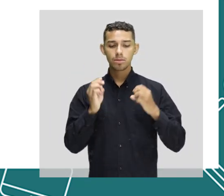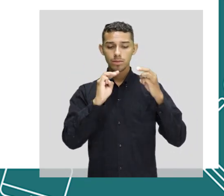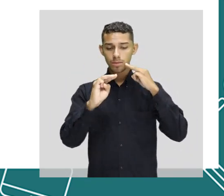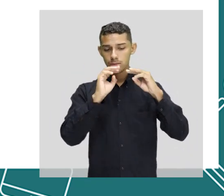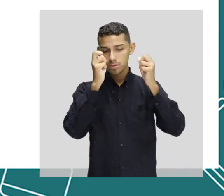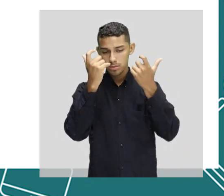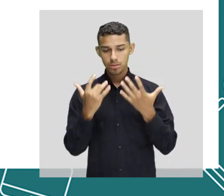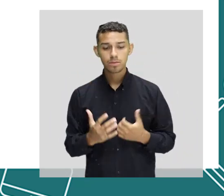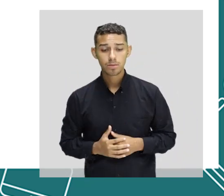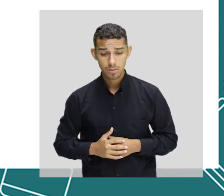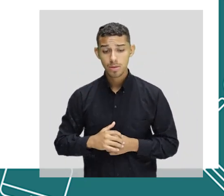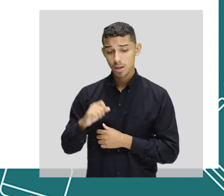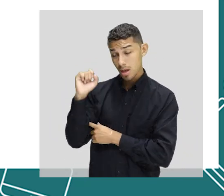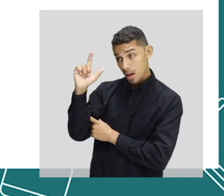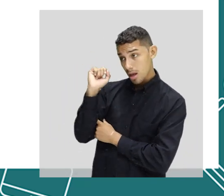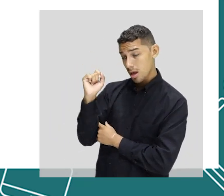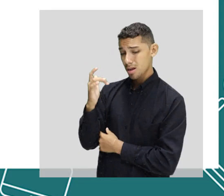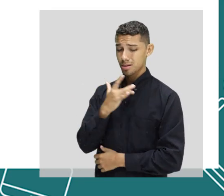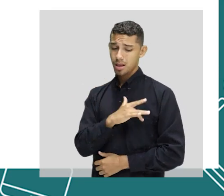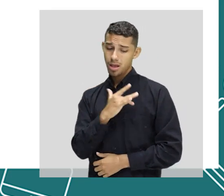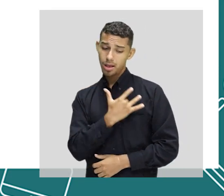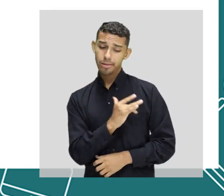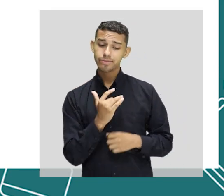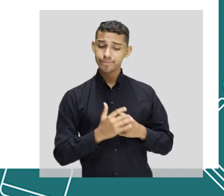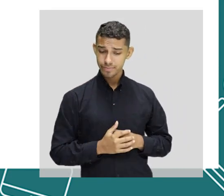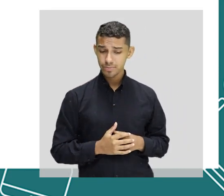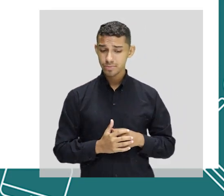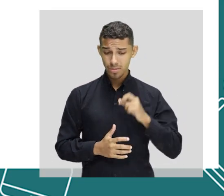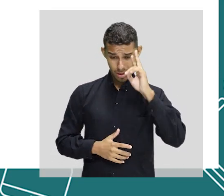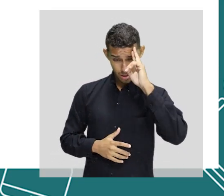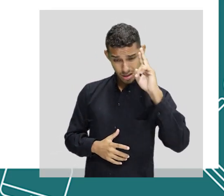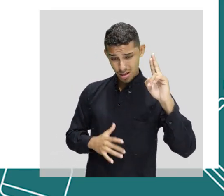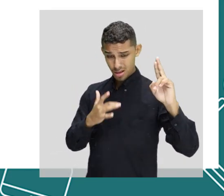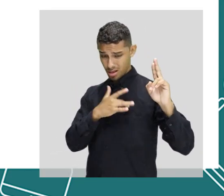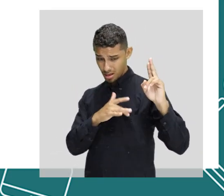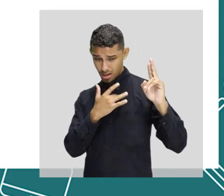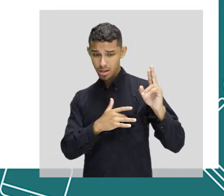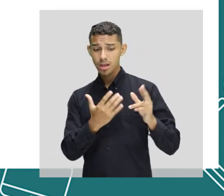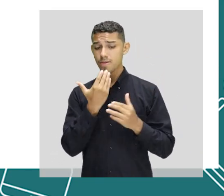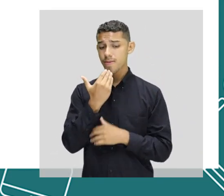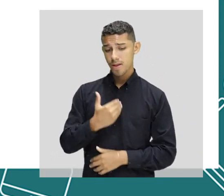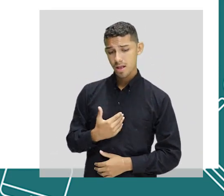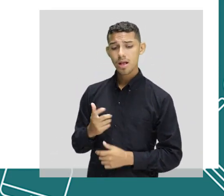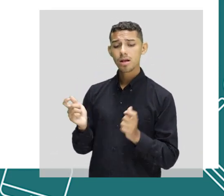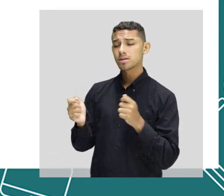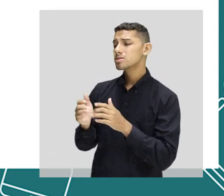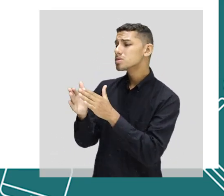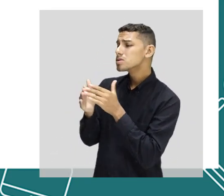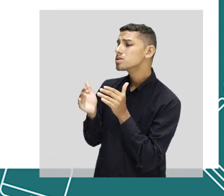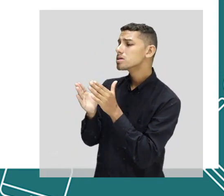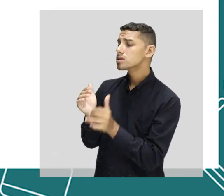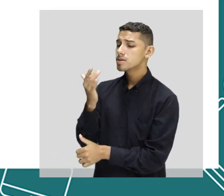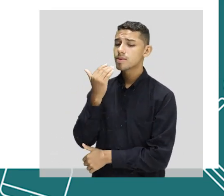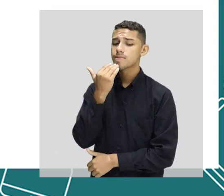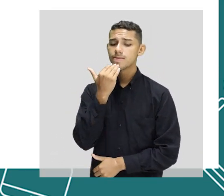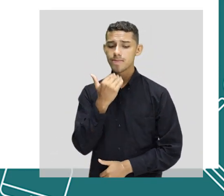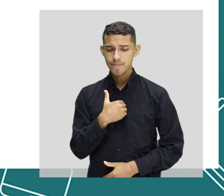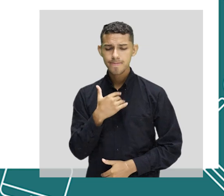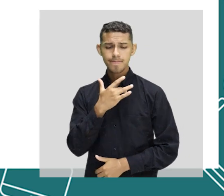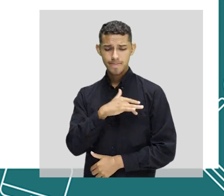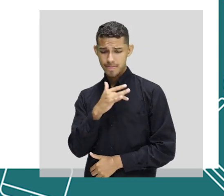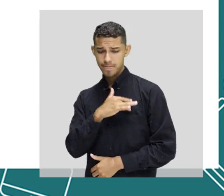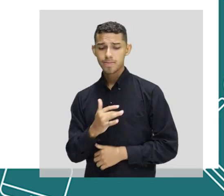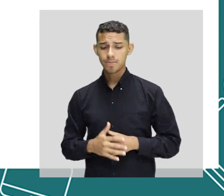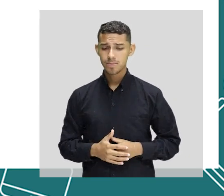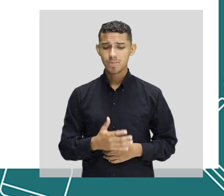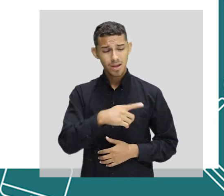assim, Blues da Piedade. Vamos pedir piedade, Senhor, piedade,